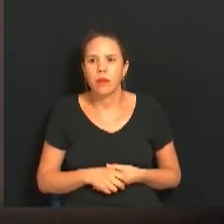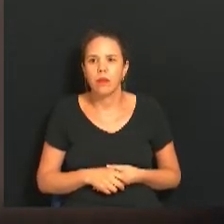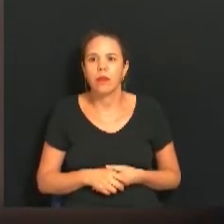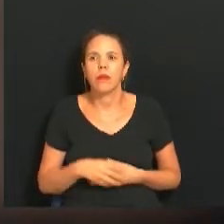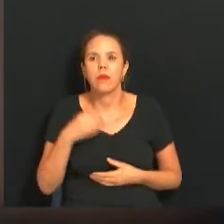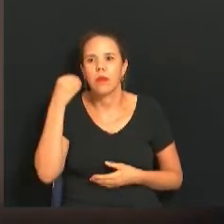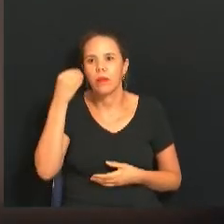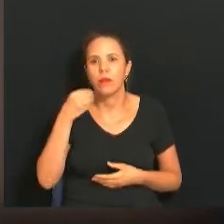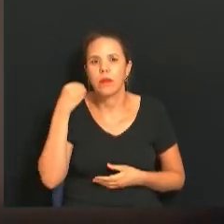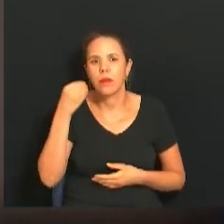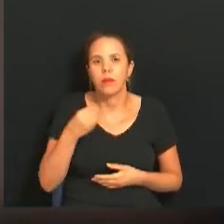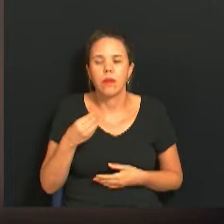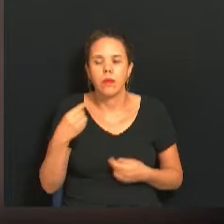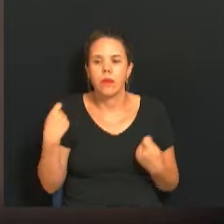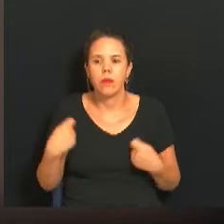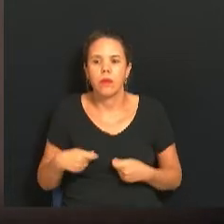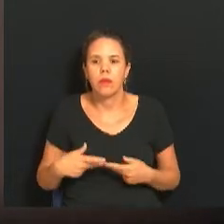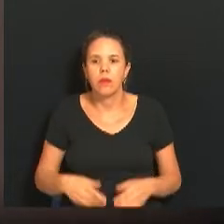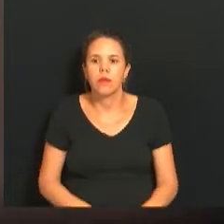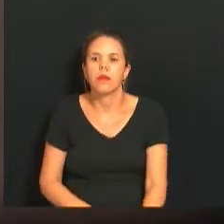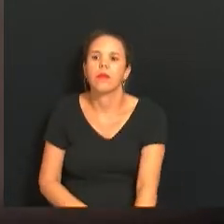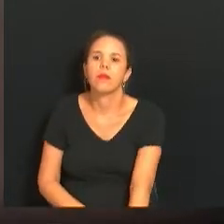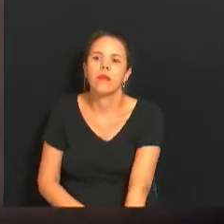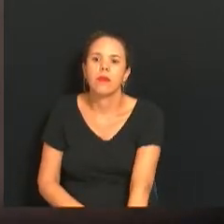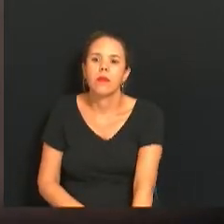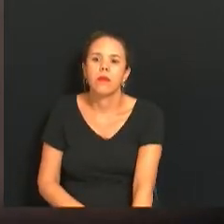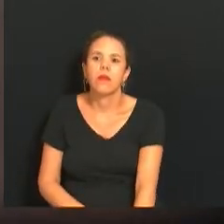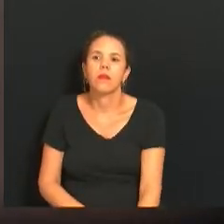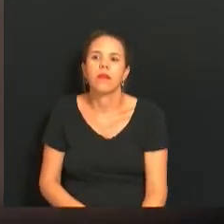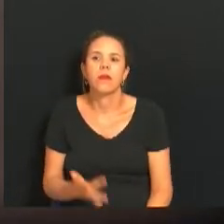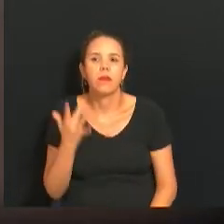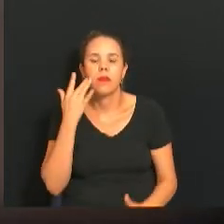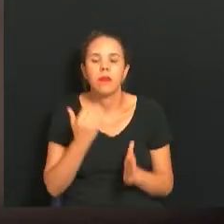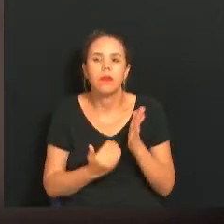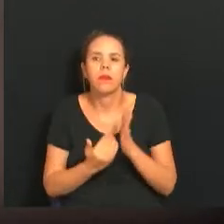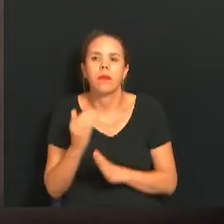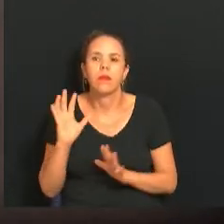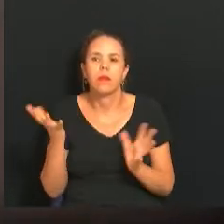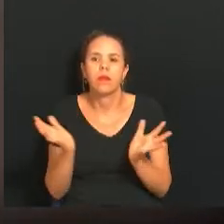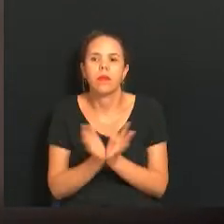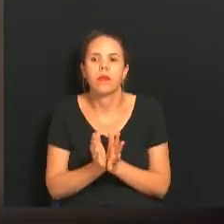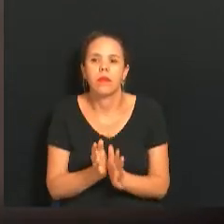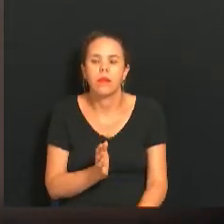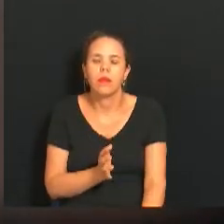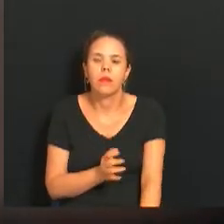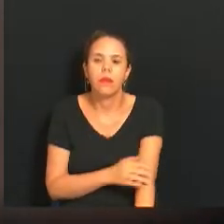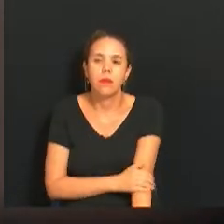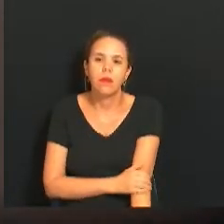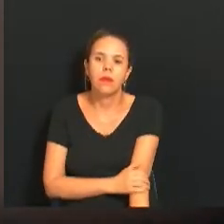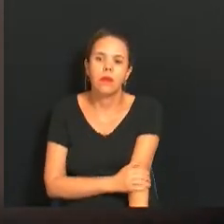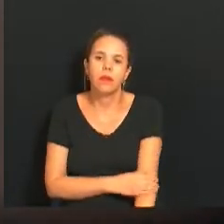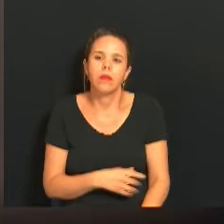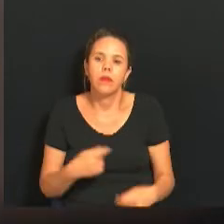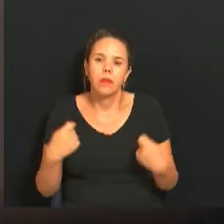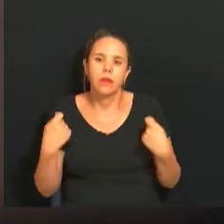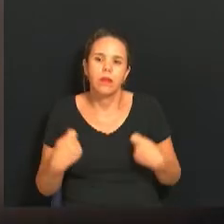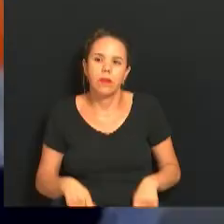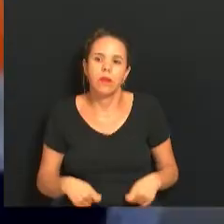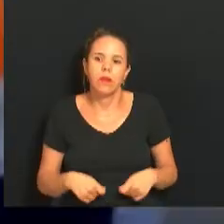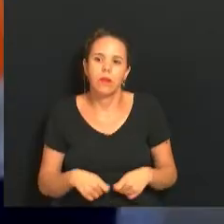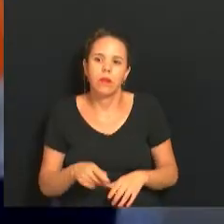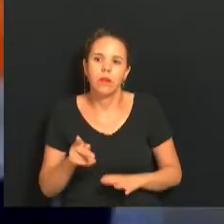conhecimento que ele demande, enfim, é exagero a comissão apontar para a necessidade desse